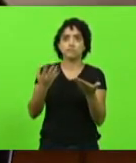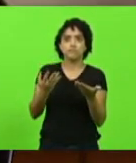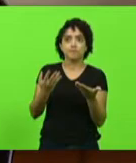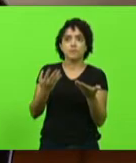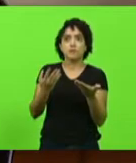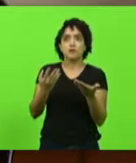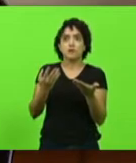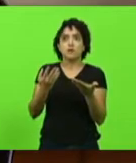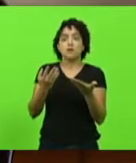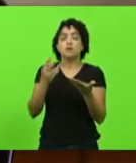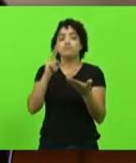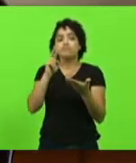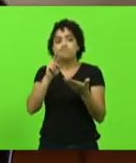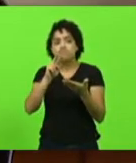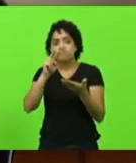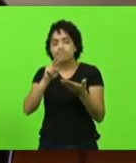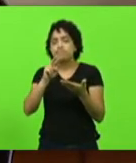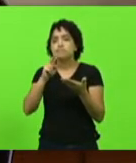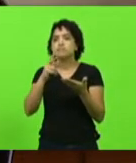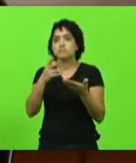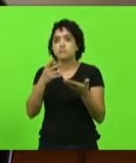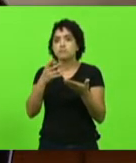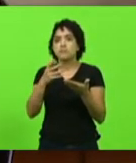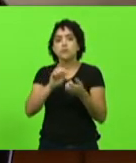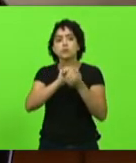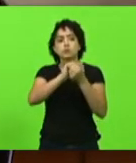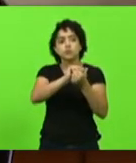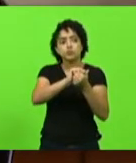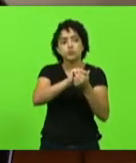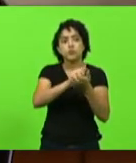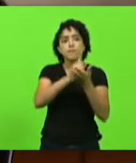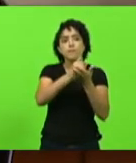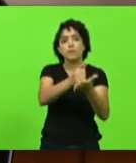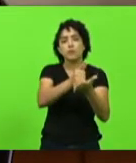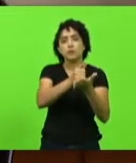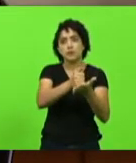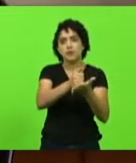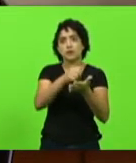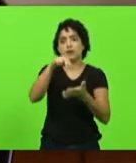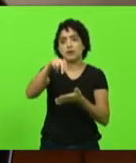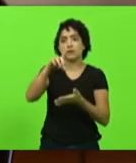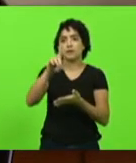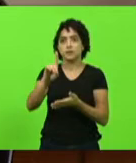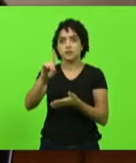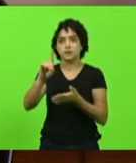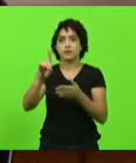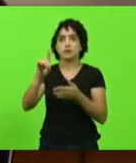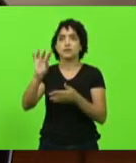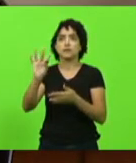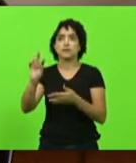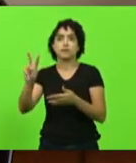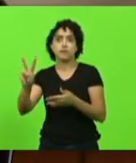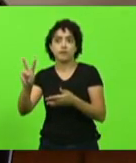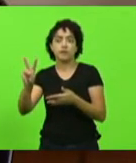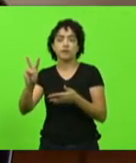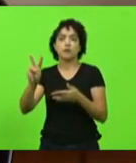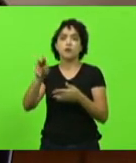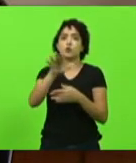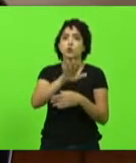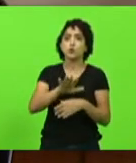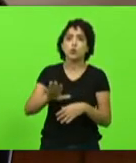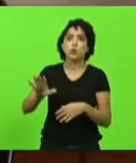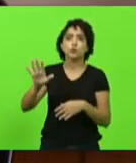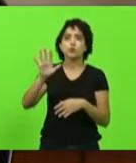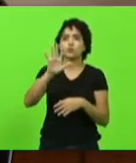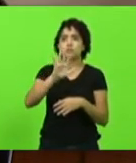se juntar à nossa imprensa lá, a ND TV. que é abrangência em todo o Estado, que tem uma